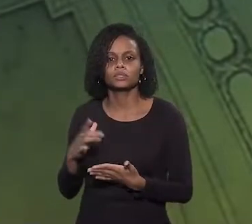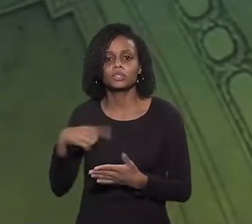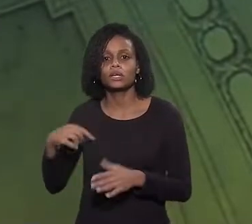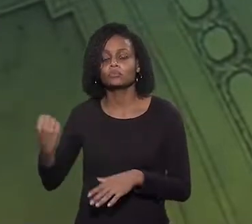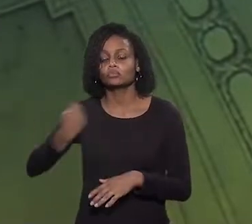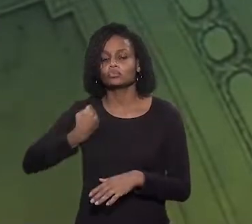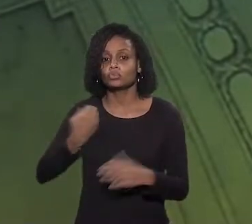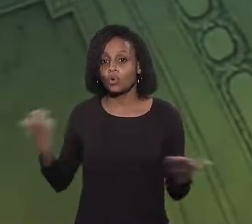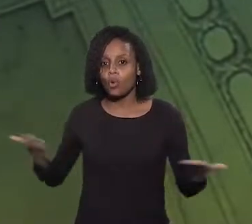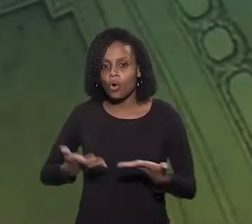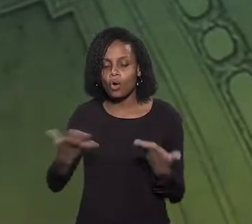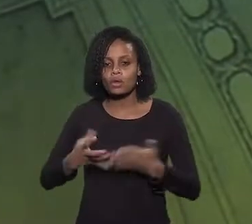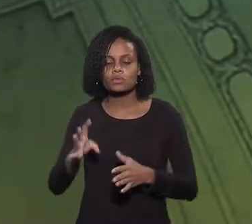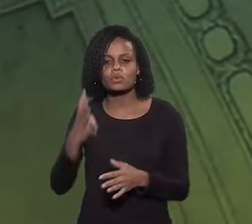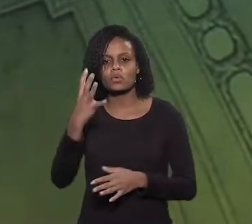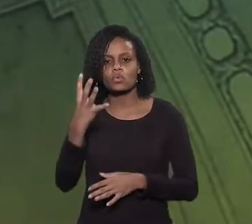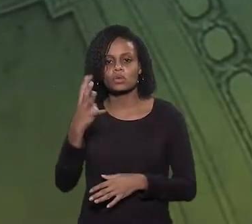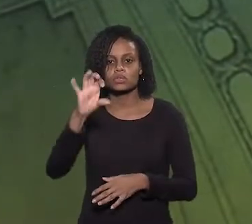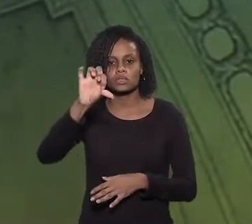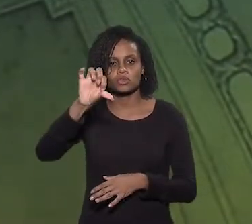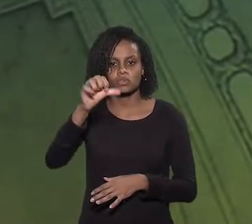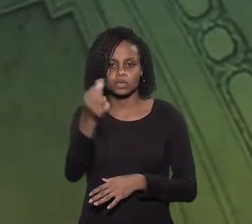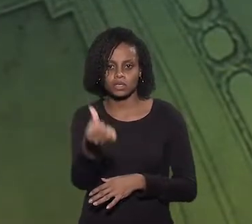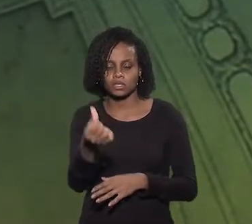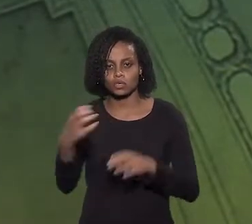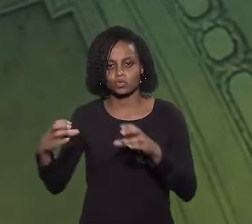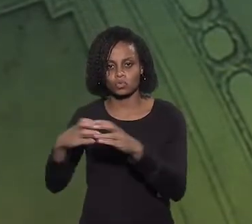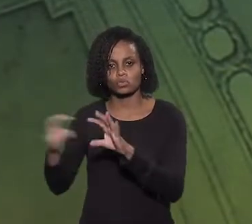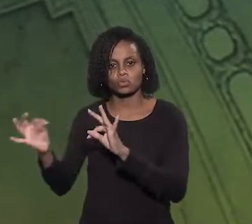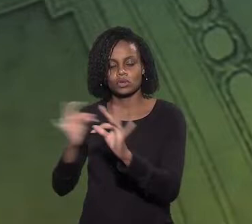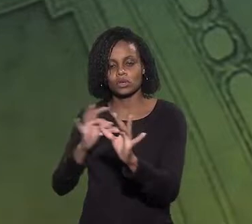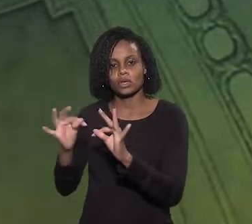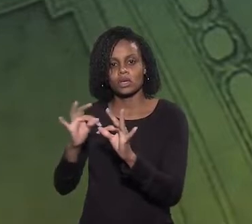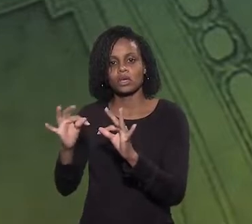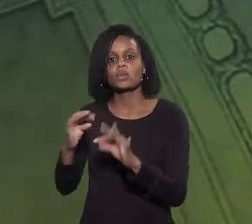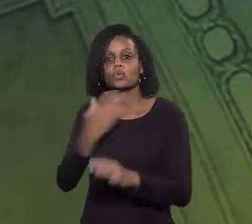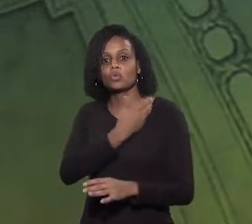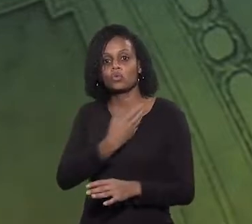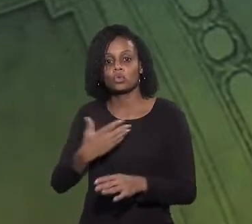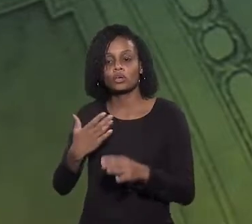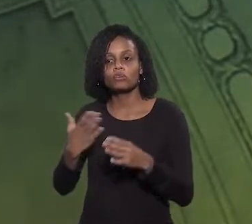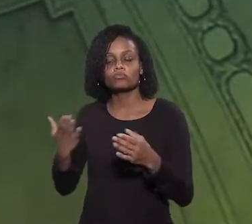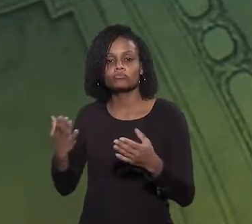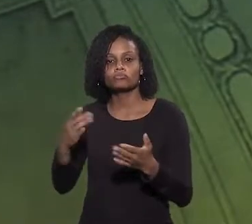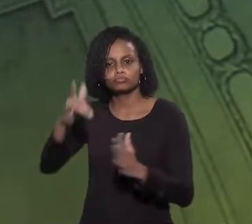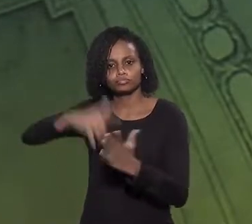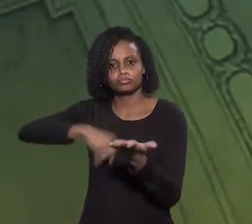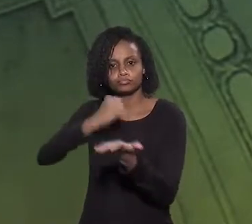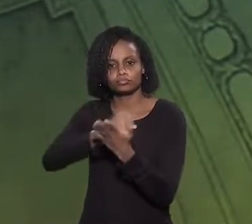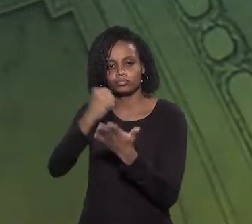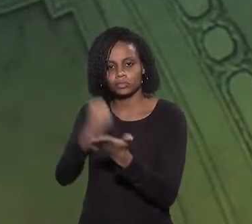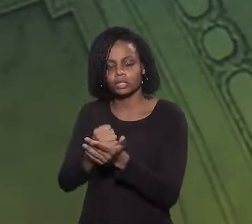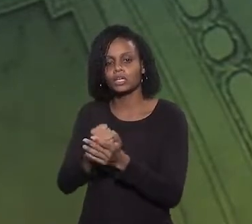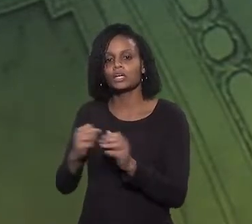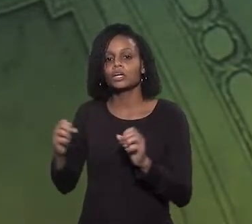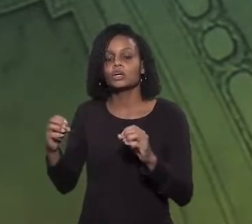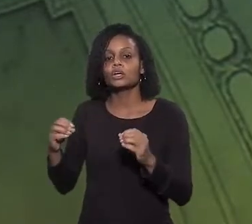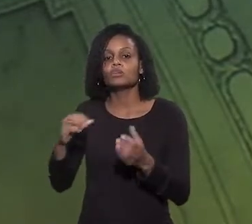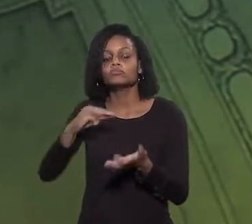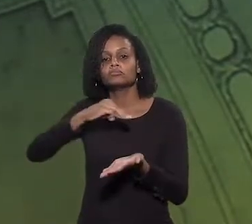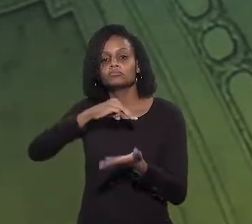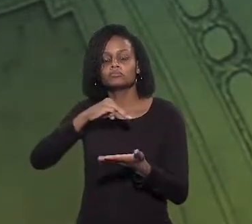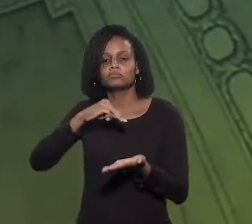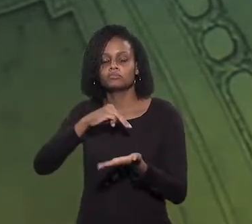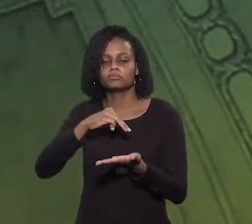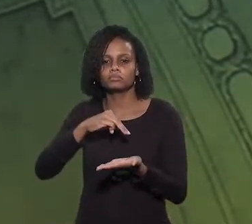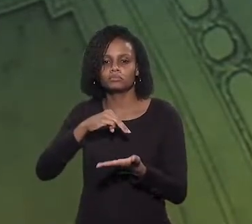muito atual, que é de 496 comunidades terapêuticas que fecharam contrato com o Ministério da Cidadania do